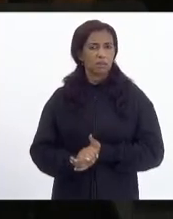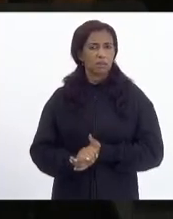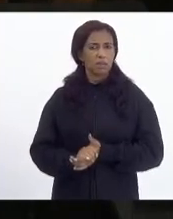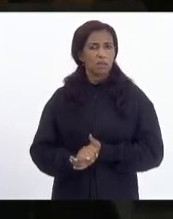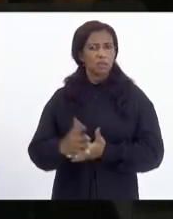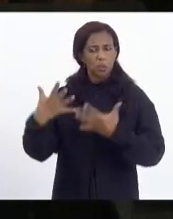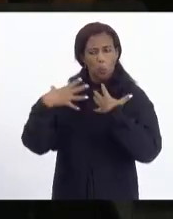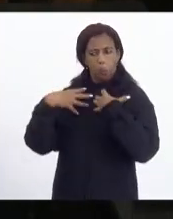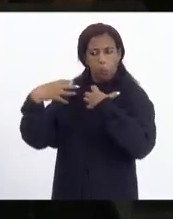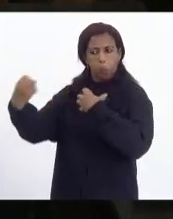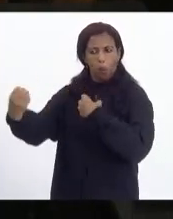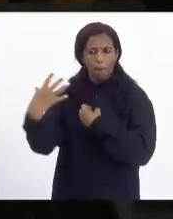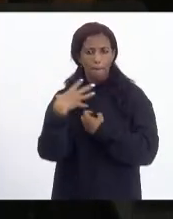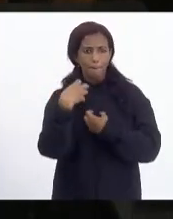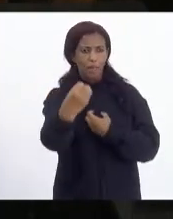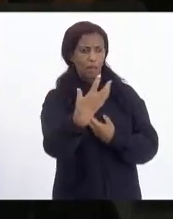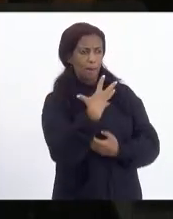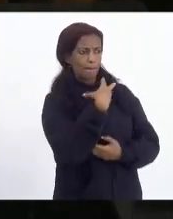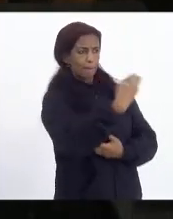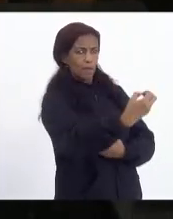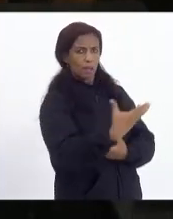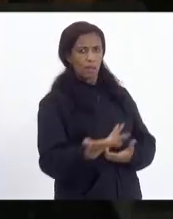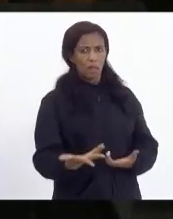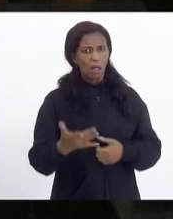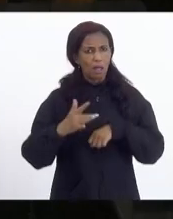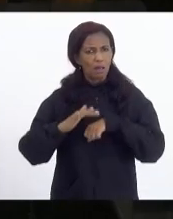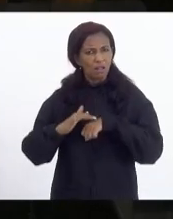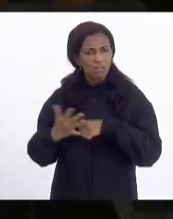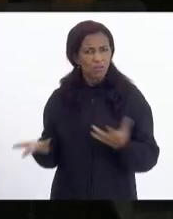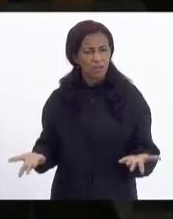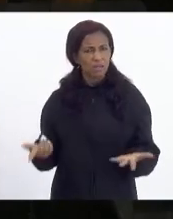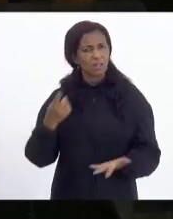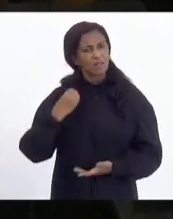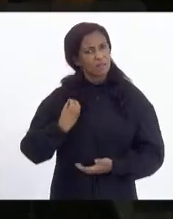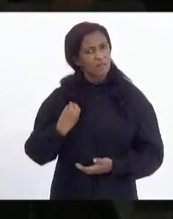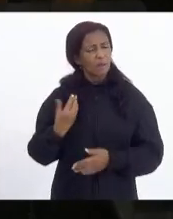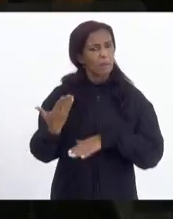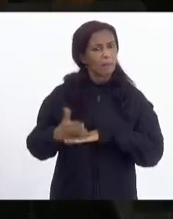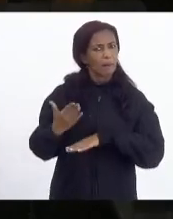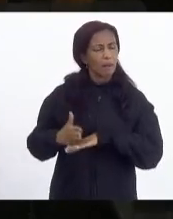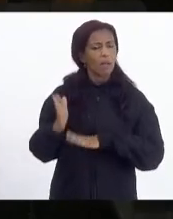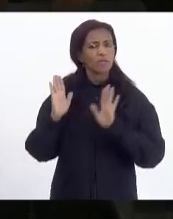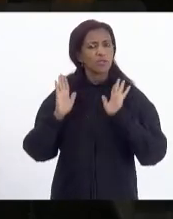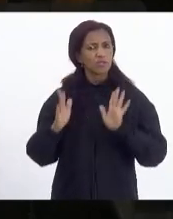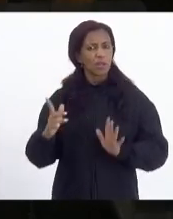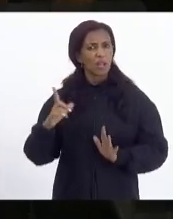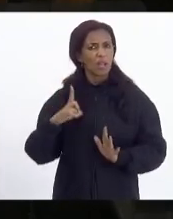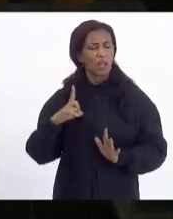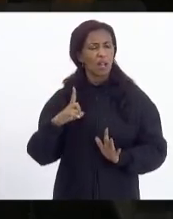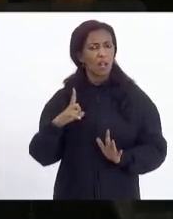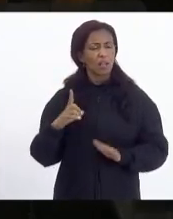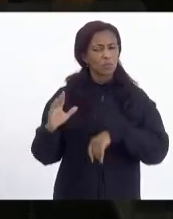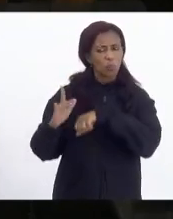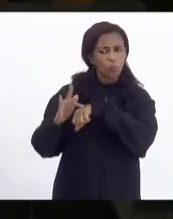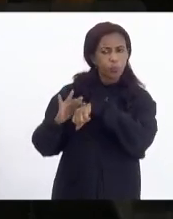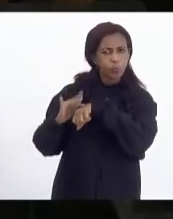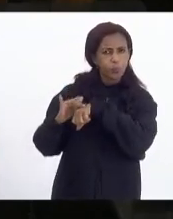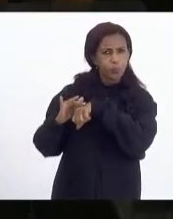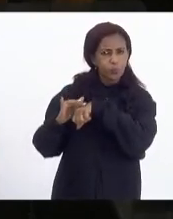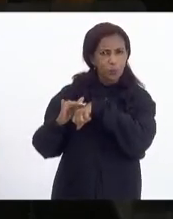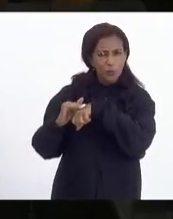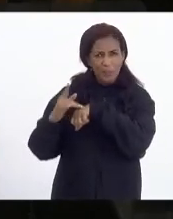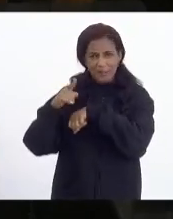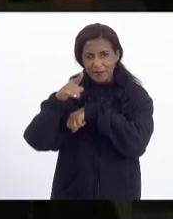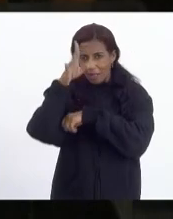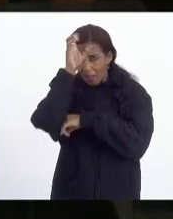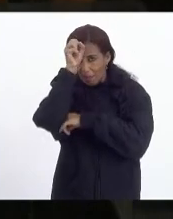contaminar outras te vemos na prática aulas de infectologia qual cor